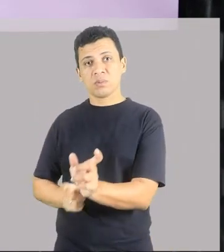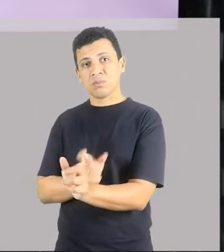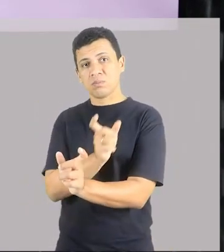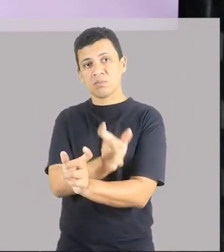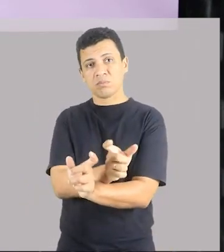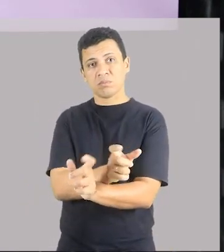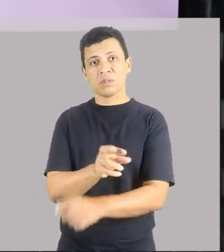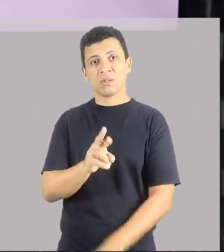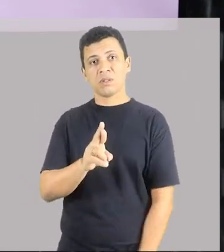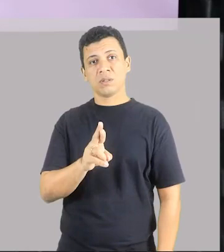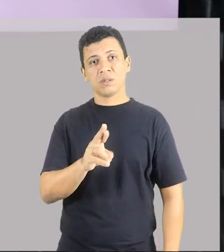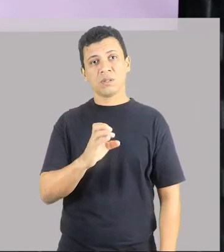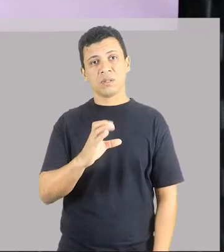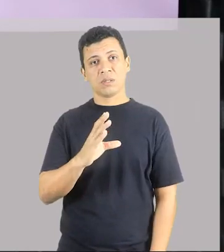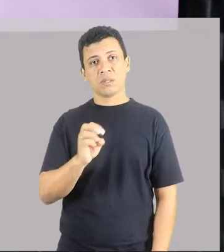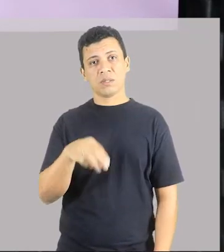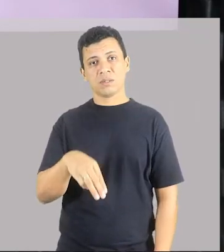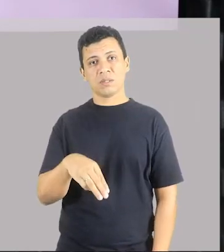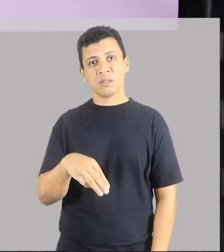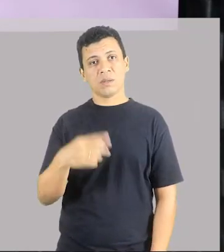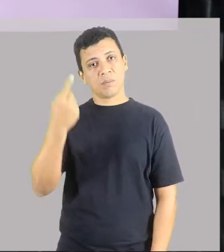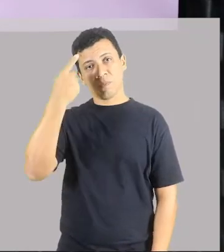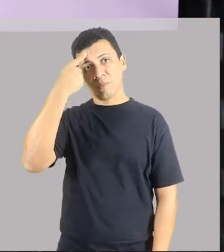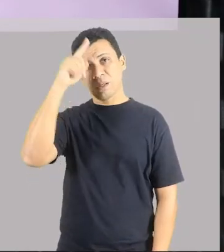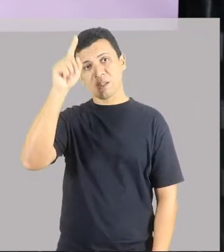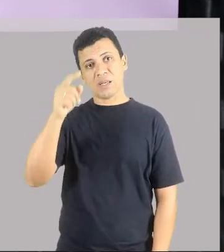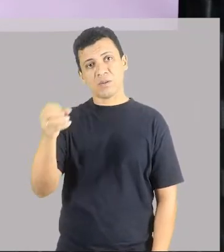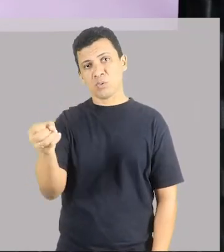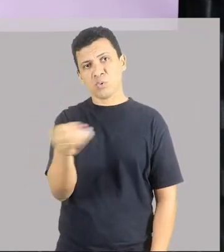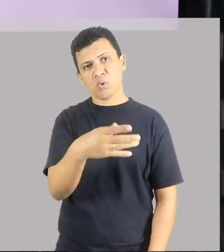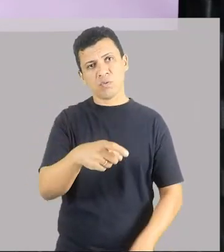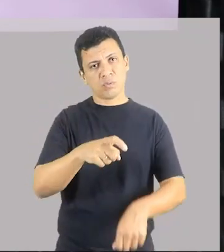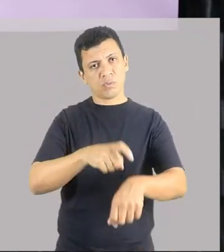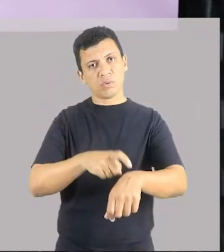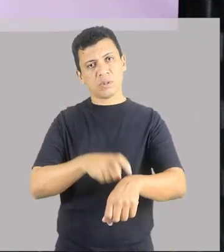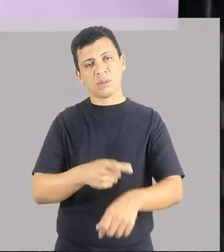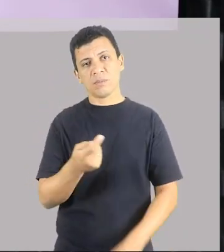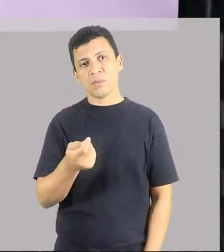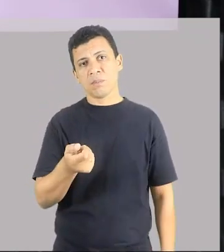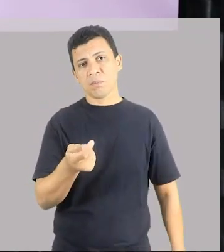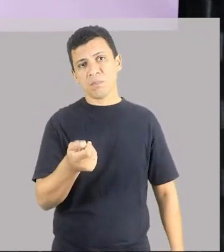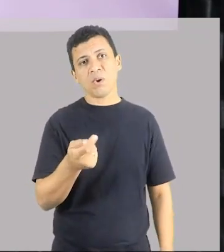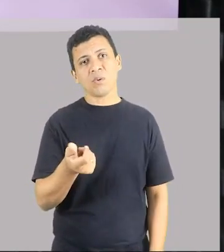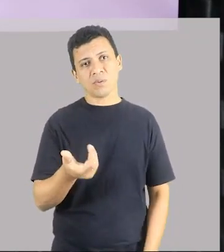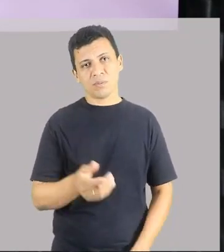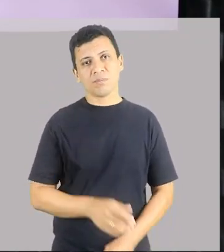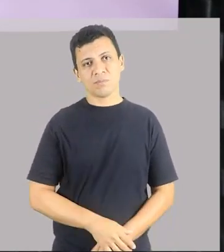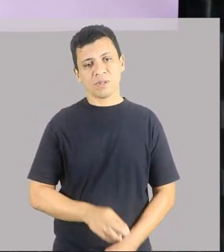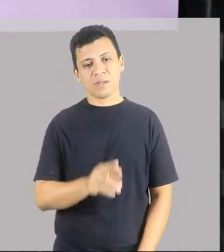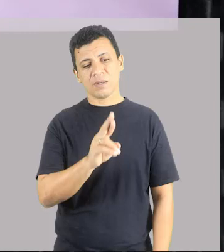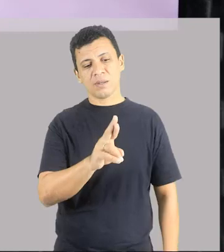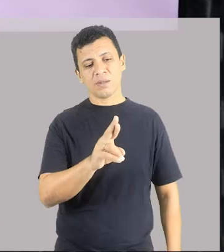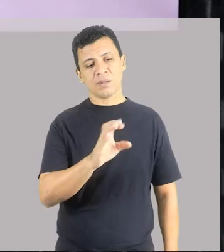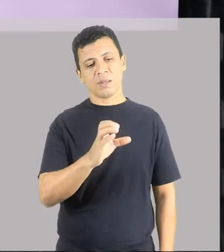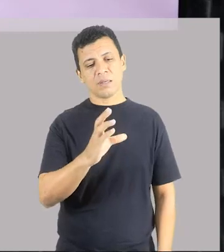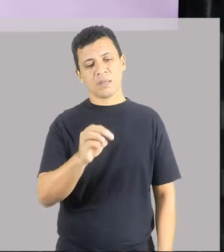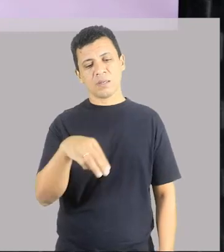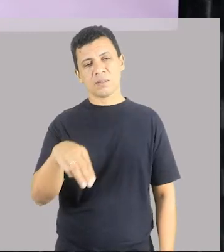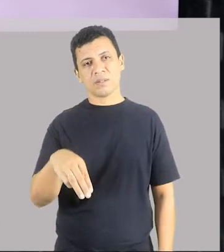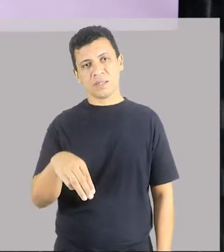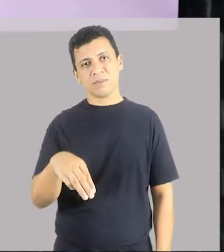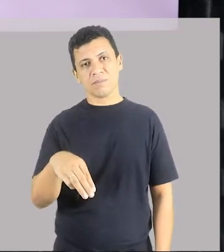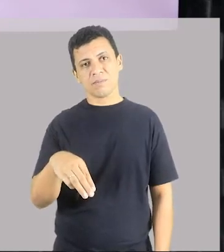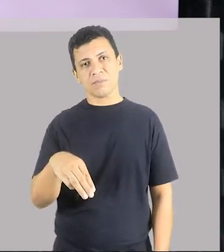da ideia de novo de pouco tempo certo recém-nascido nasceu há pouco tempo essa é a ideia